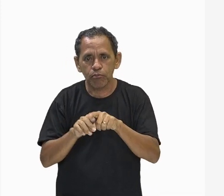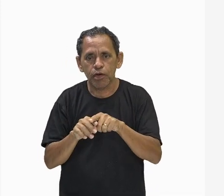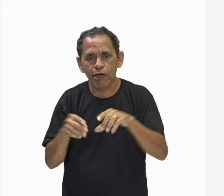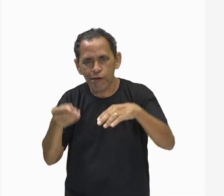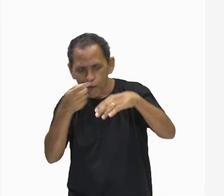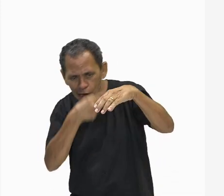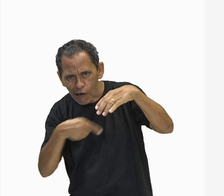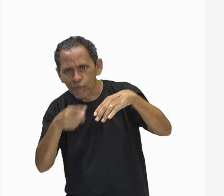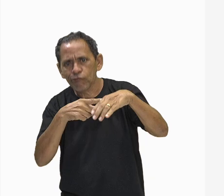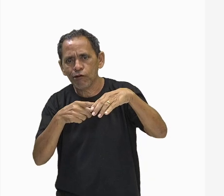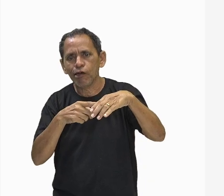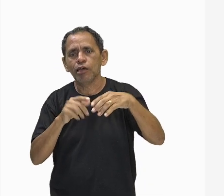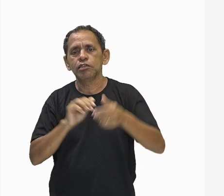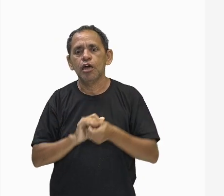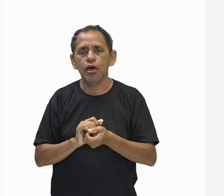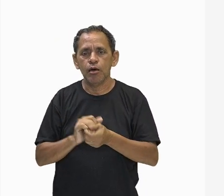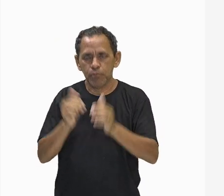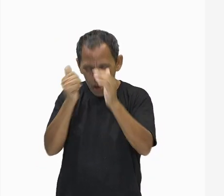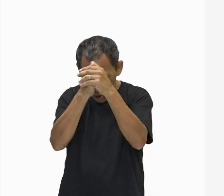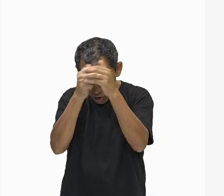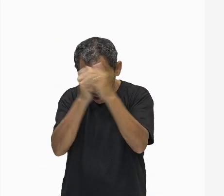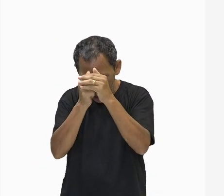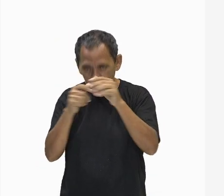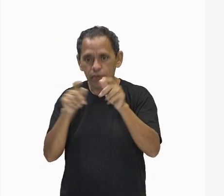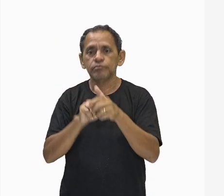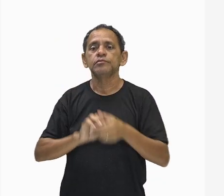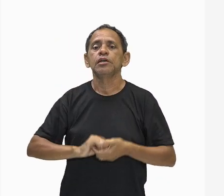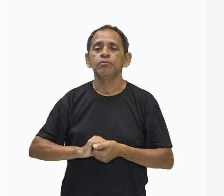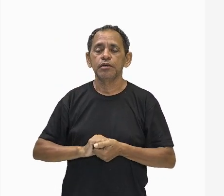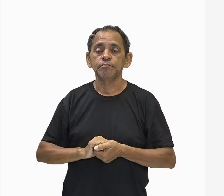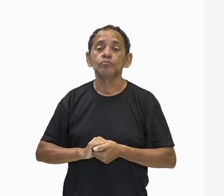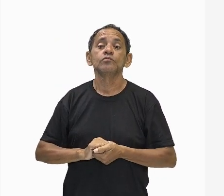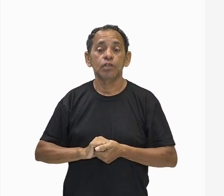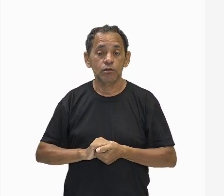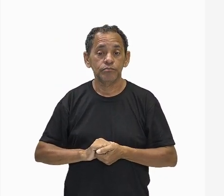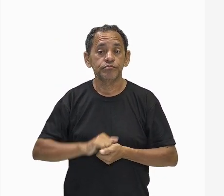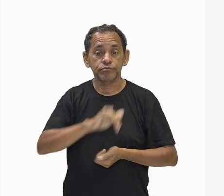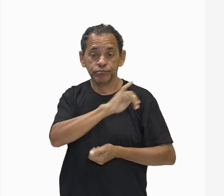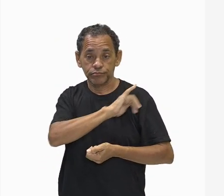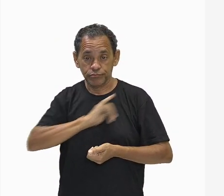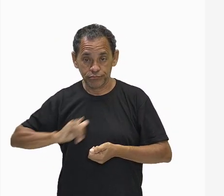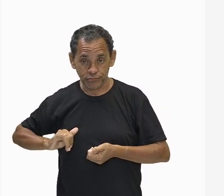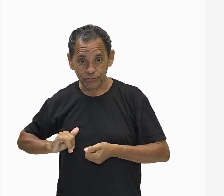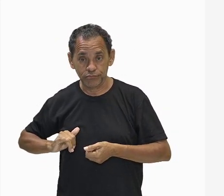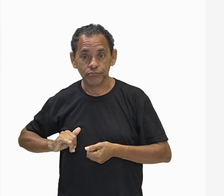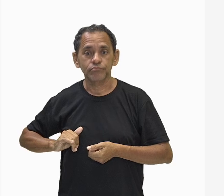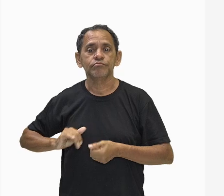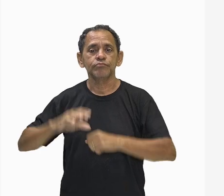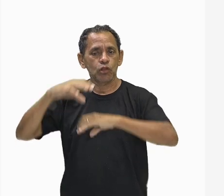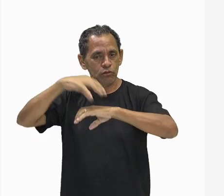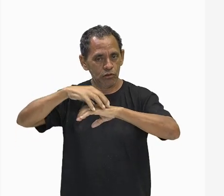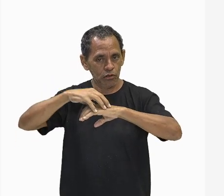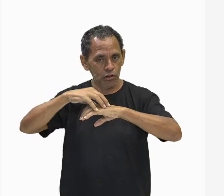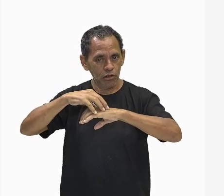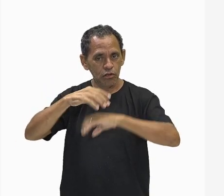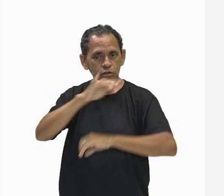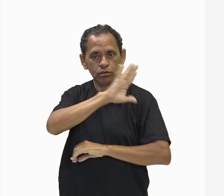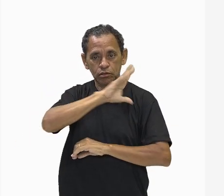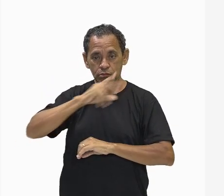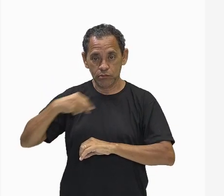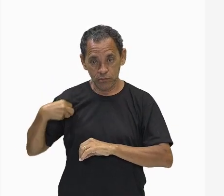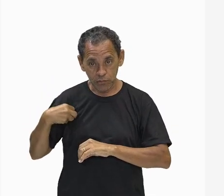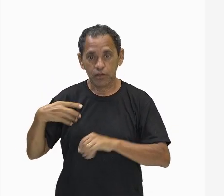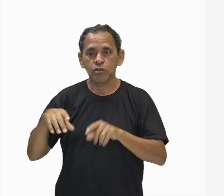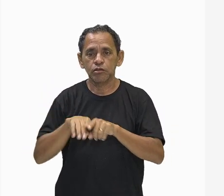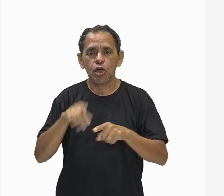lá no ano de 1313, o imperador Constantino outorgou o Edito de Milão, que proibia a perseguição